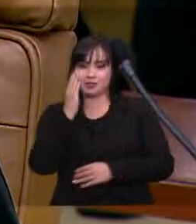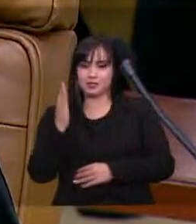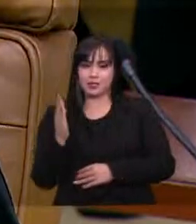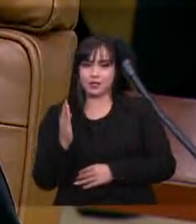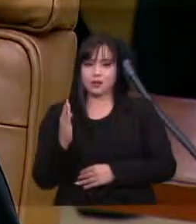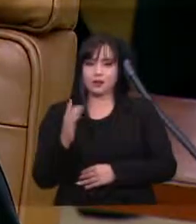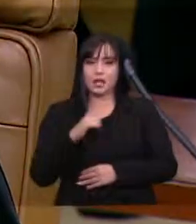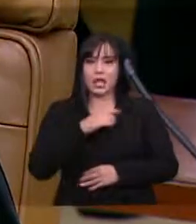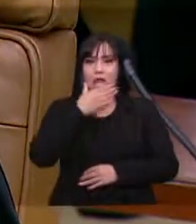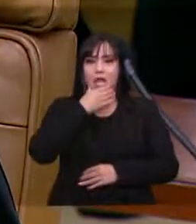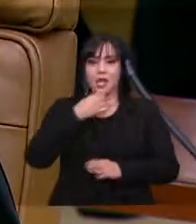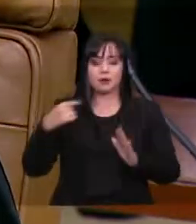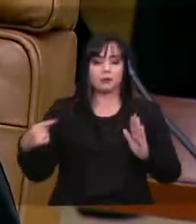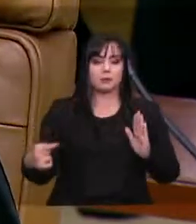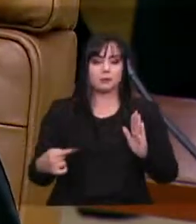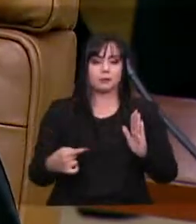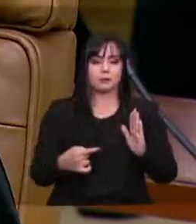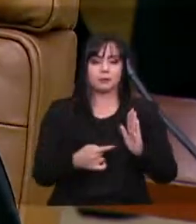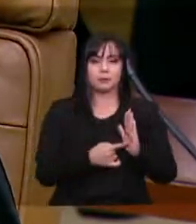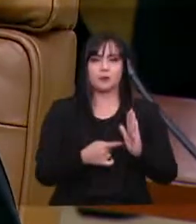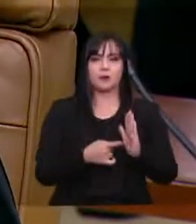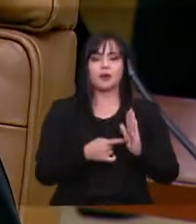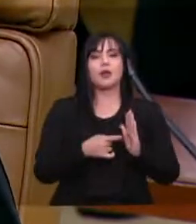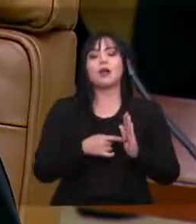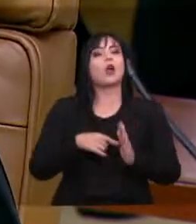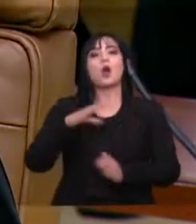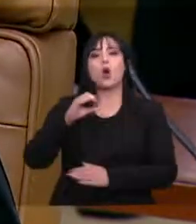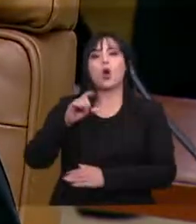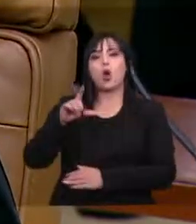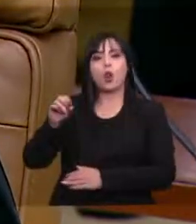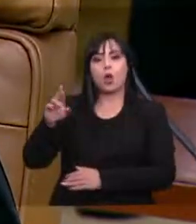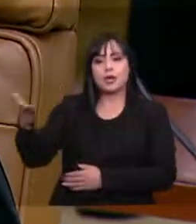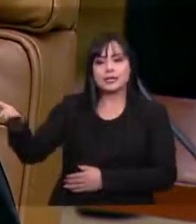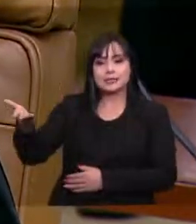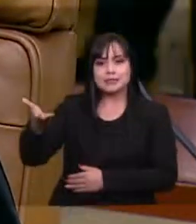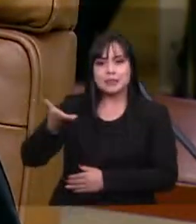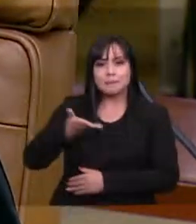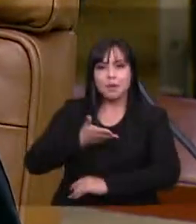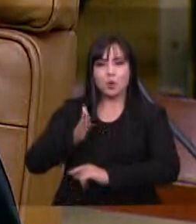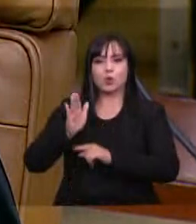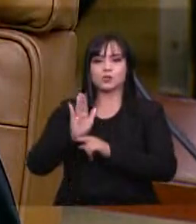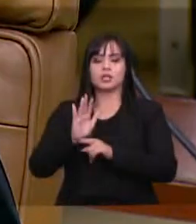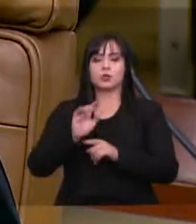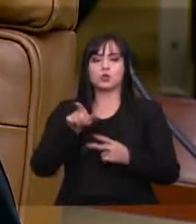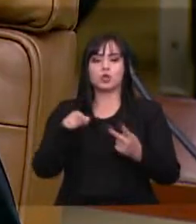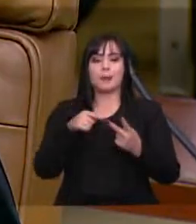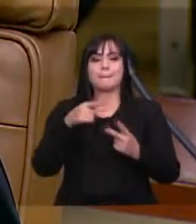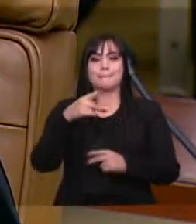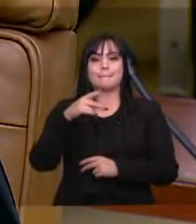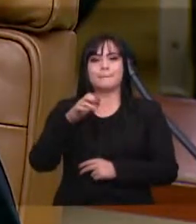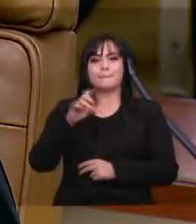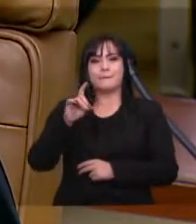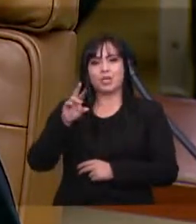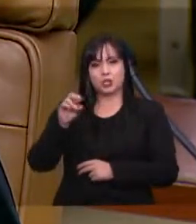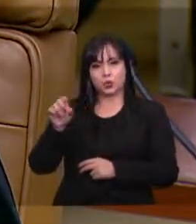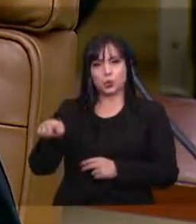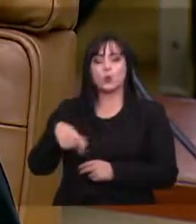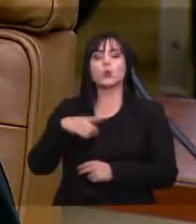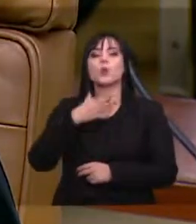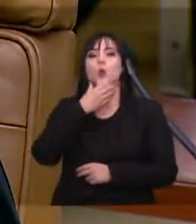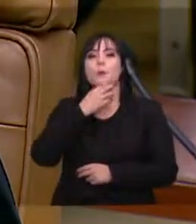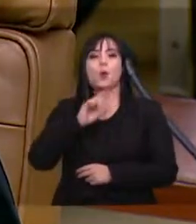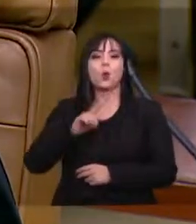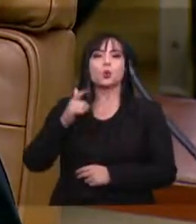ou acusado Fernando Afonso Collor de Melo recebeu com auxílio de Pedro Paulo bergamasque de Leoni